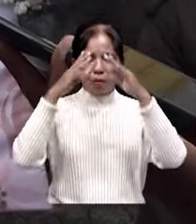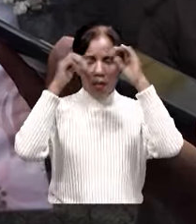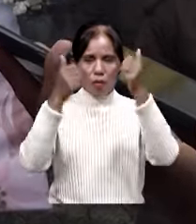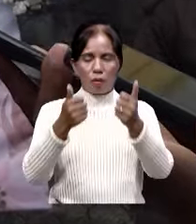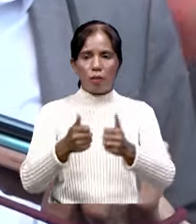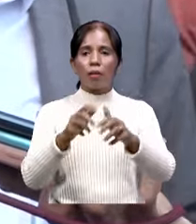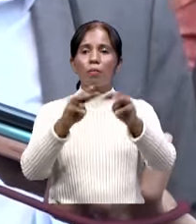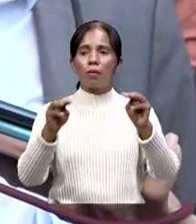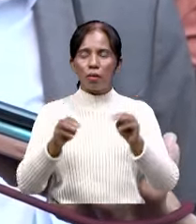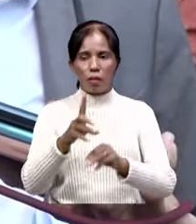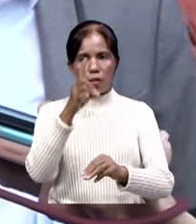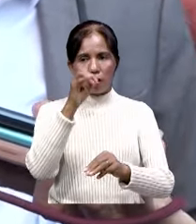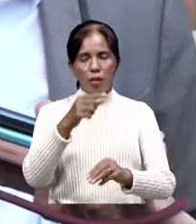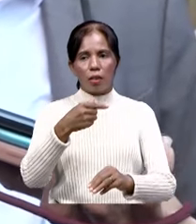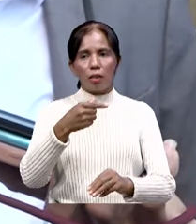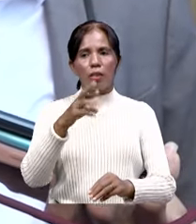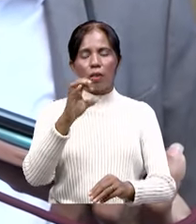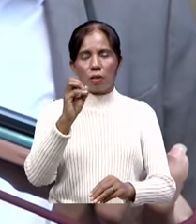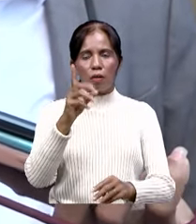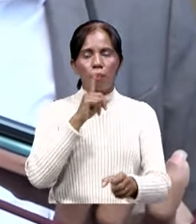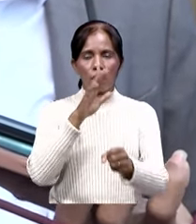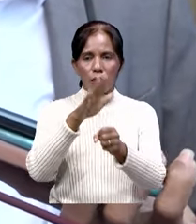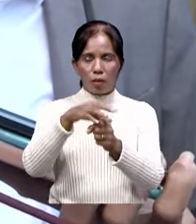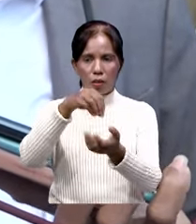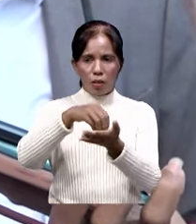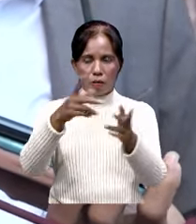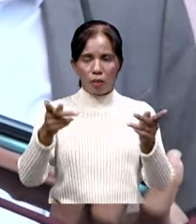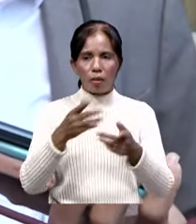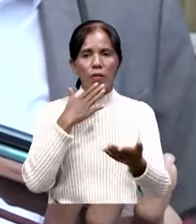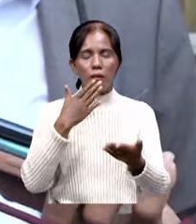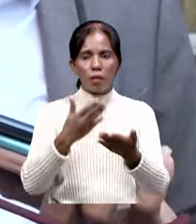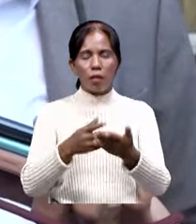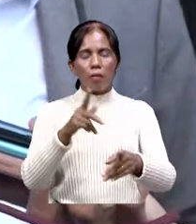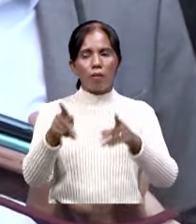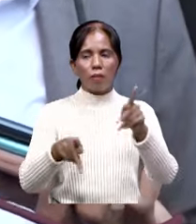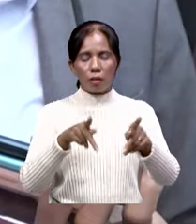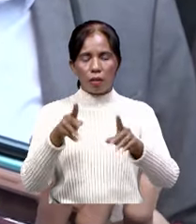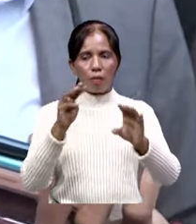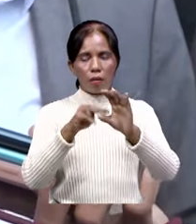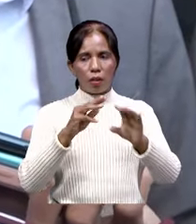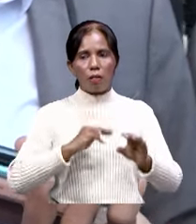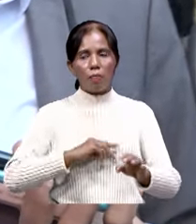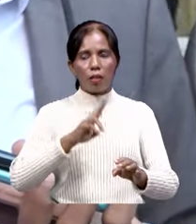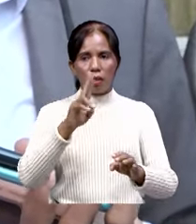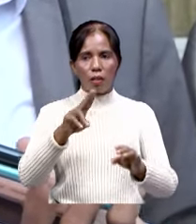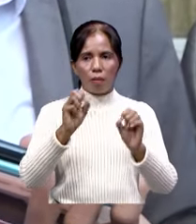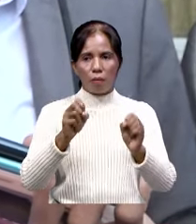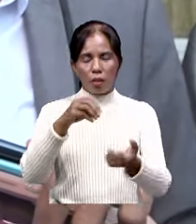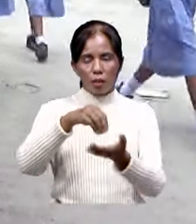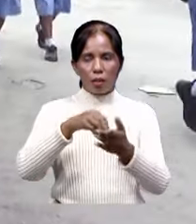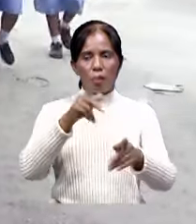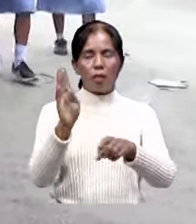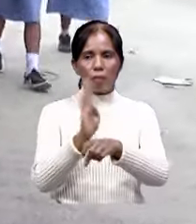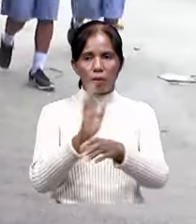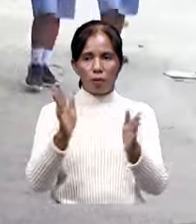autoridade do município dele, Grigório Saldanha promete se cria condição neve digno para negociante e a mercado manlewana, no neve ele acumula outro